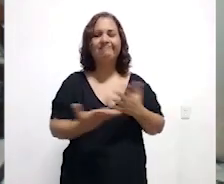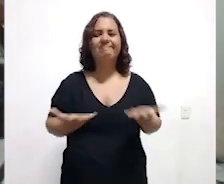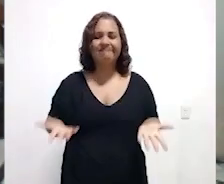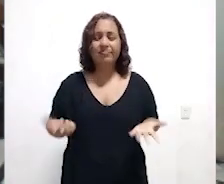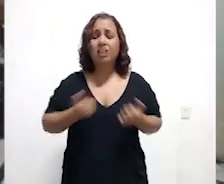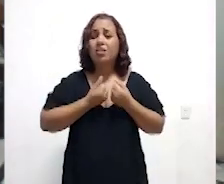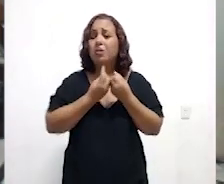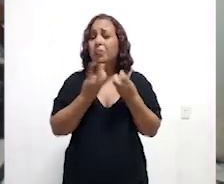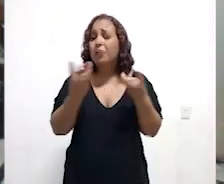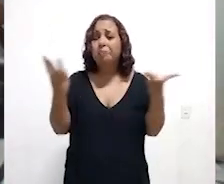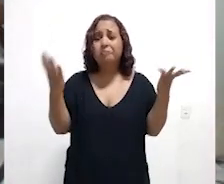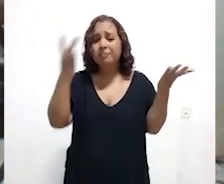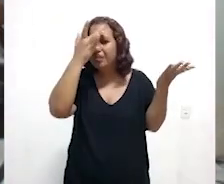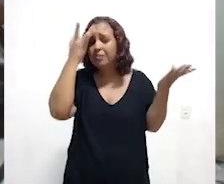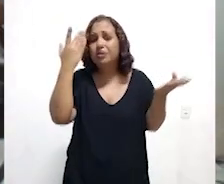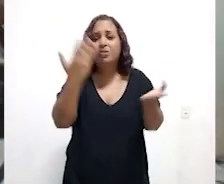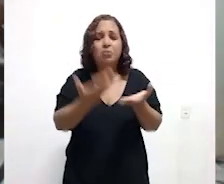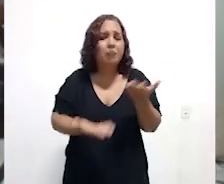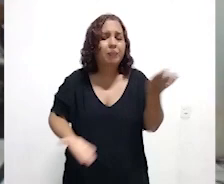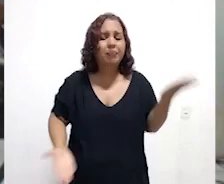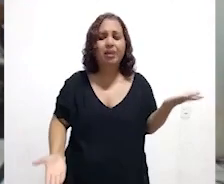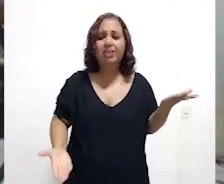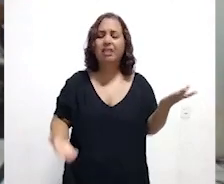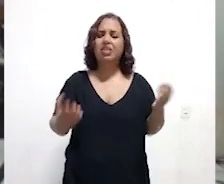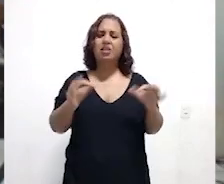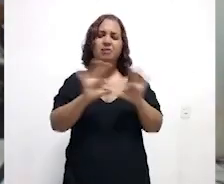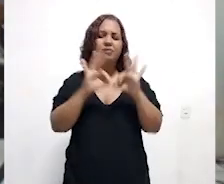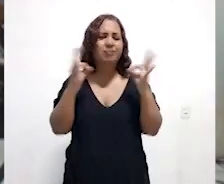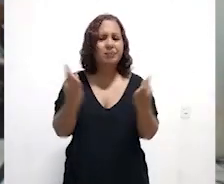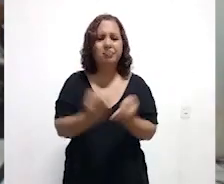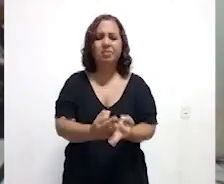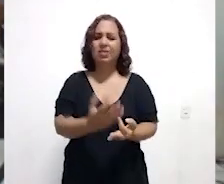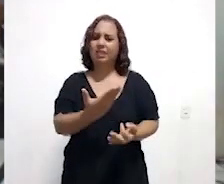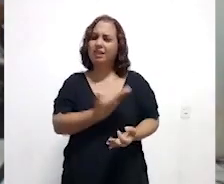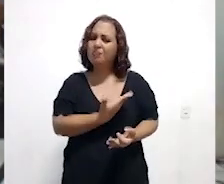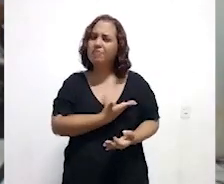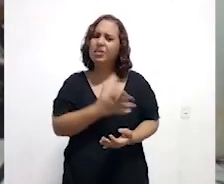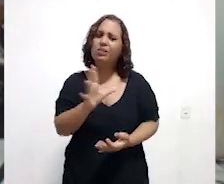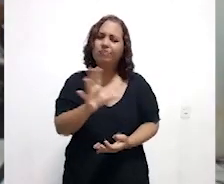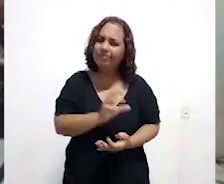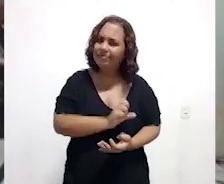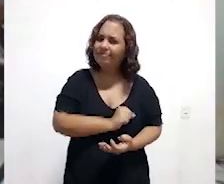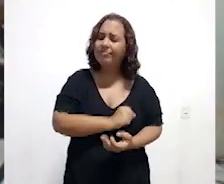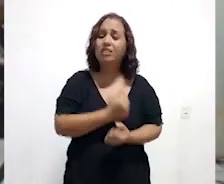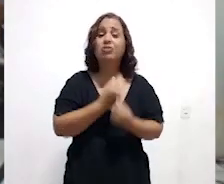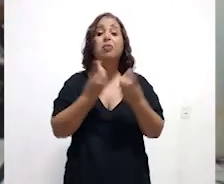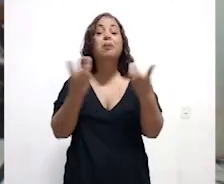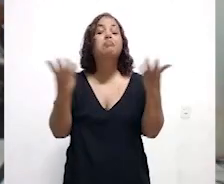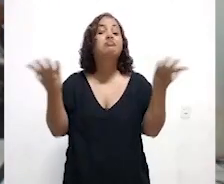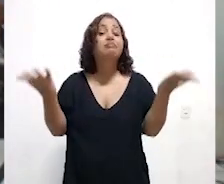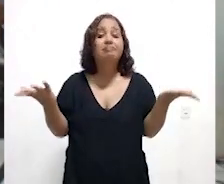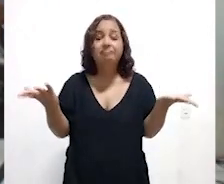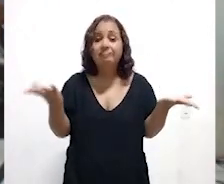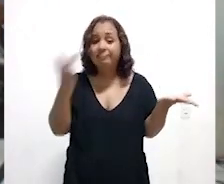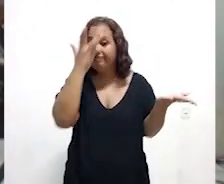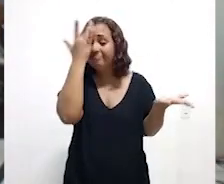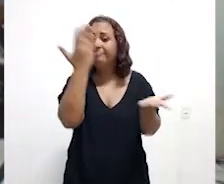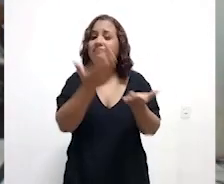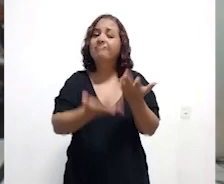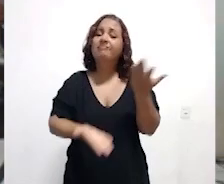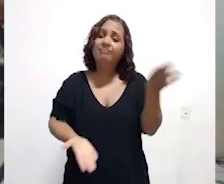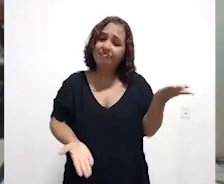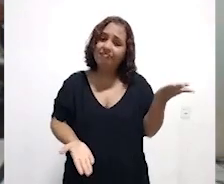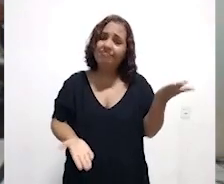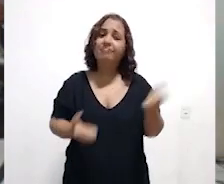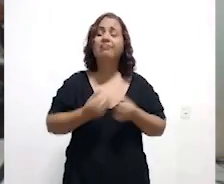seus parentes queridos, seus amigos, não é? Quantos não, infelizmente, foram tocados por